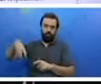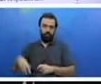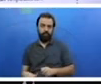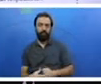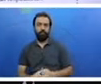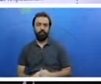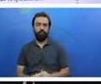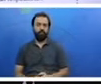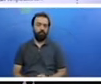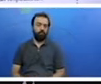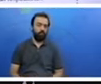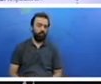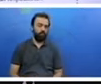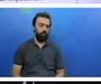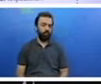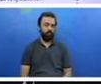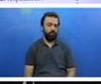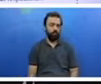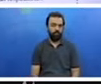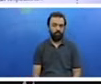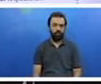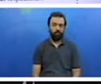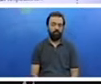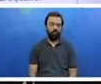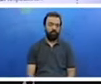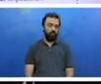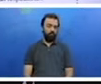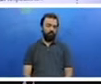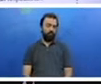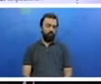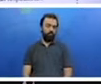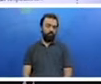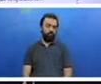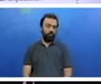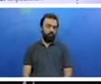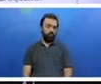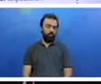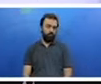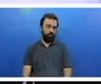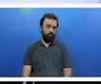do ambiente de trabalho. Então, é um equipamento de segurança.